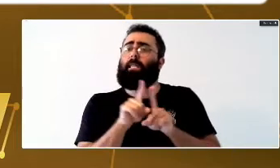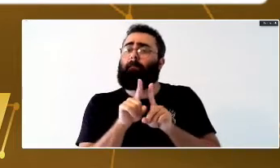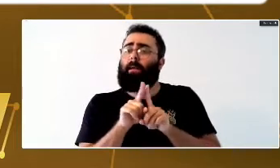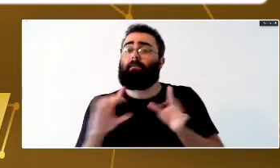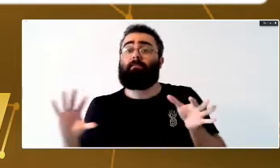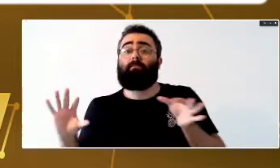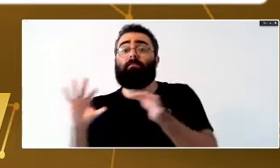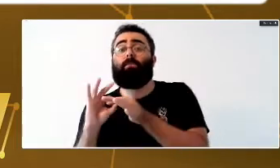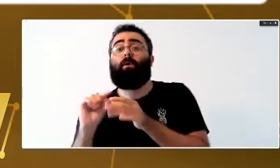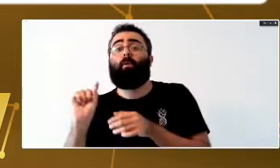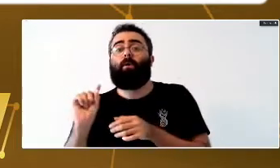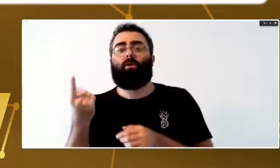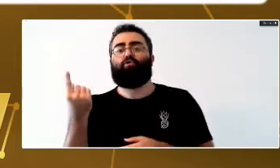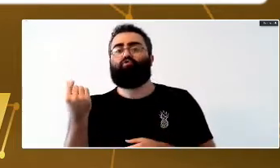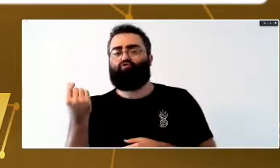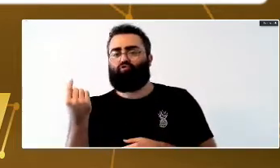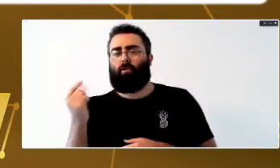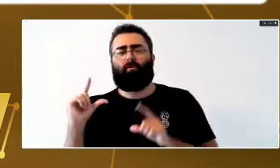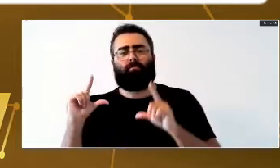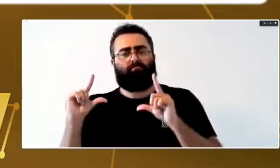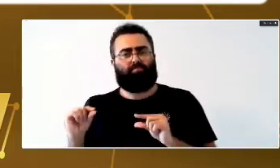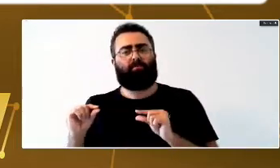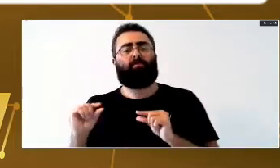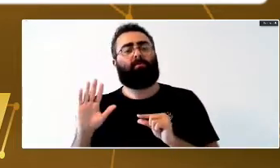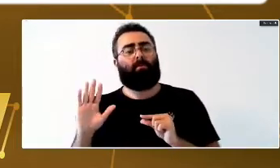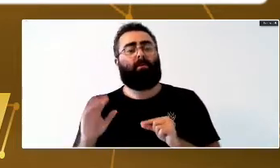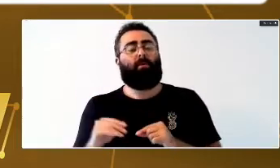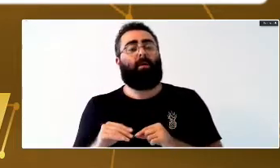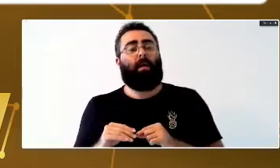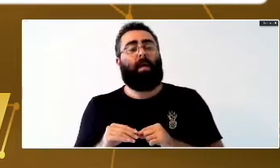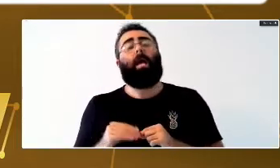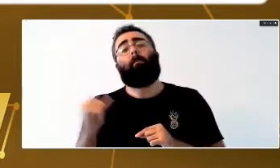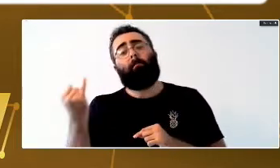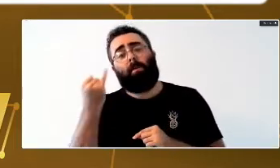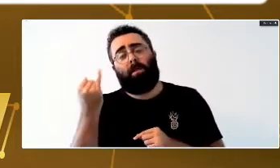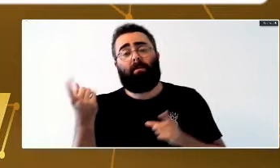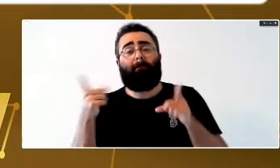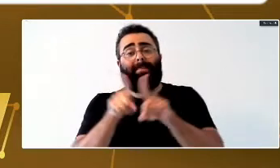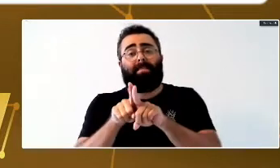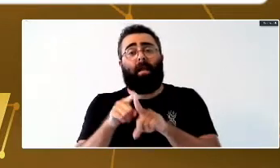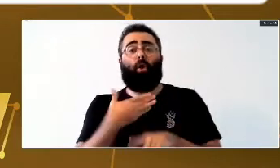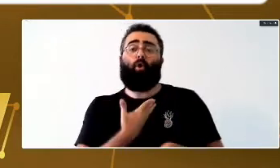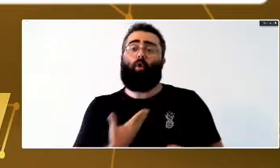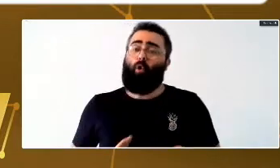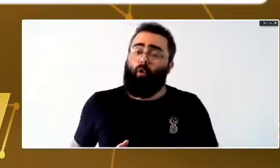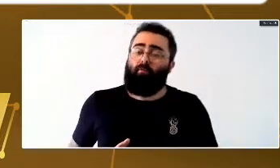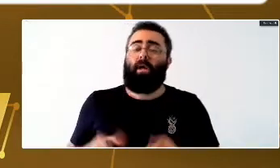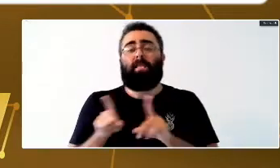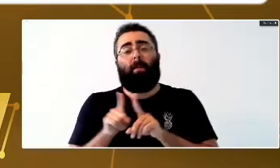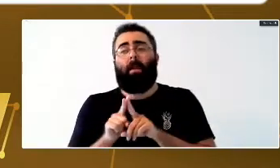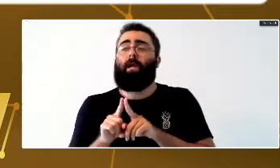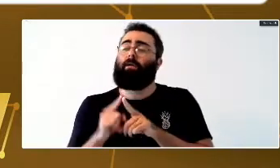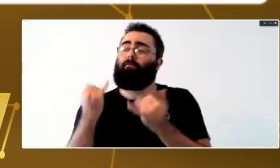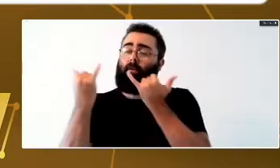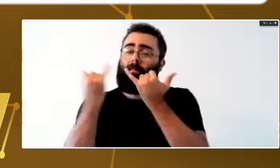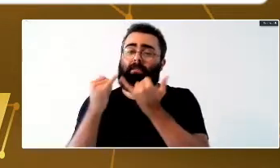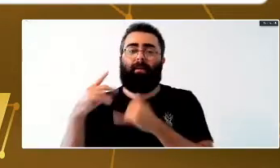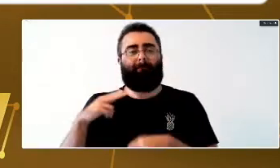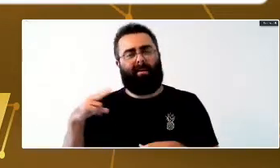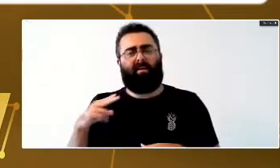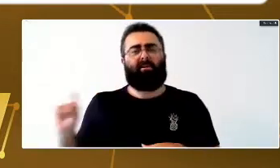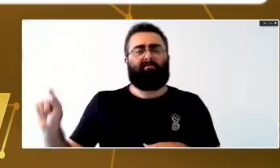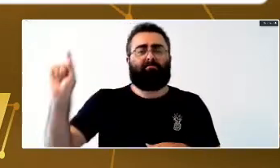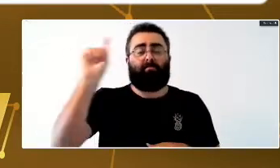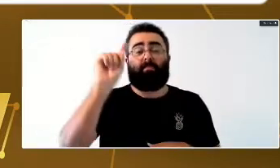ativos todas as informações de outras instituições do governo ou até privadas para enriquecer